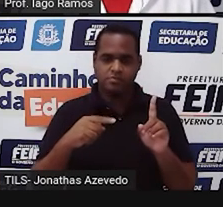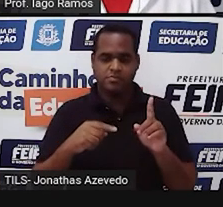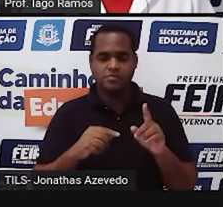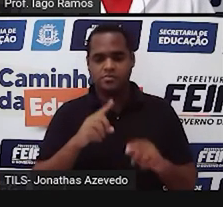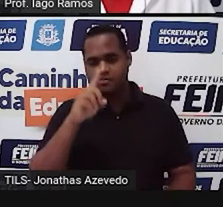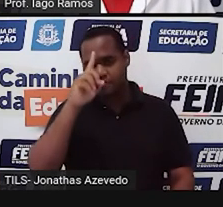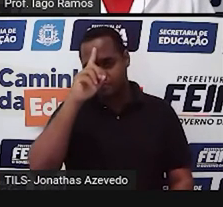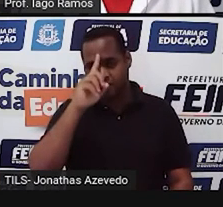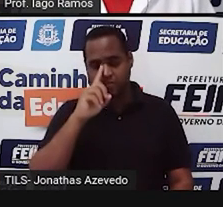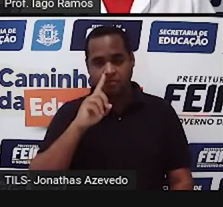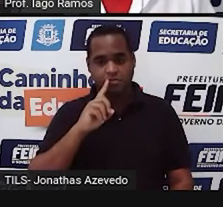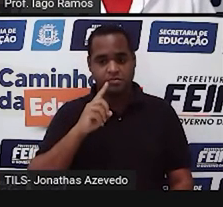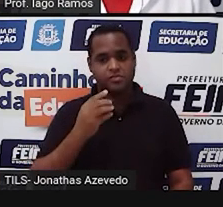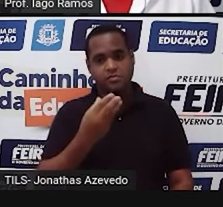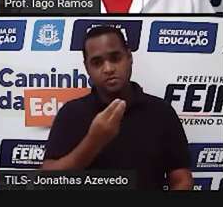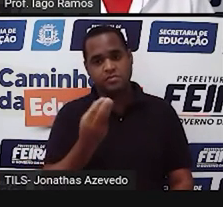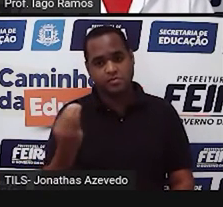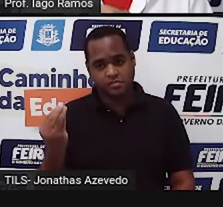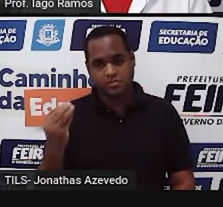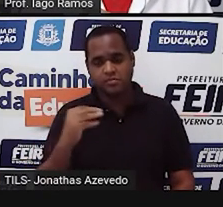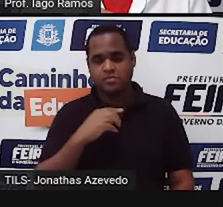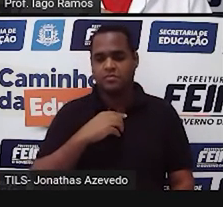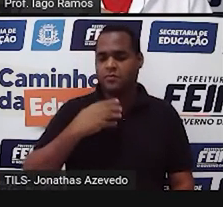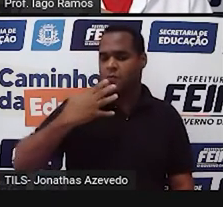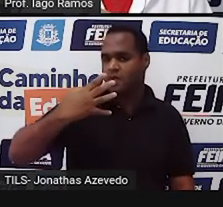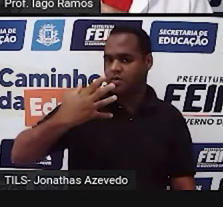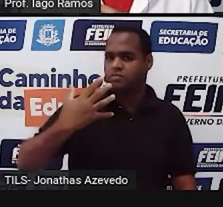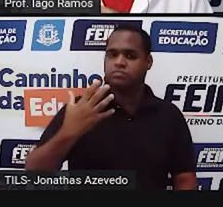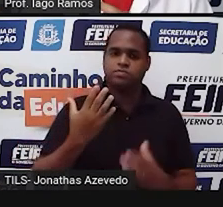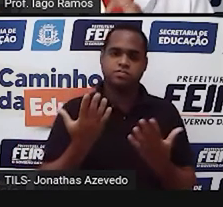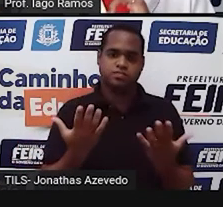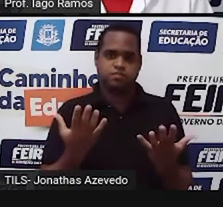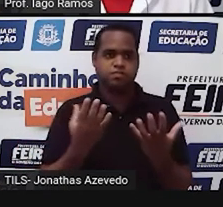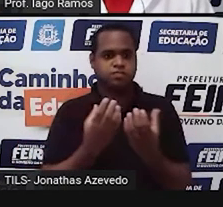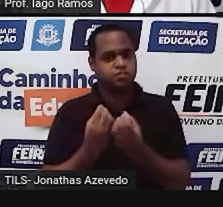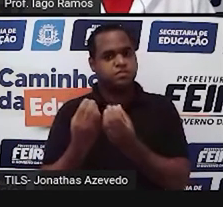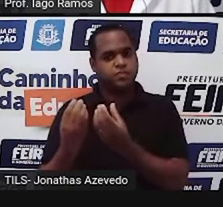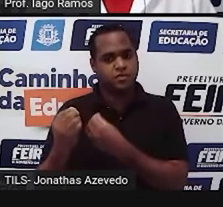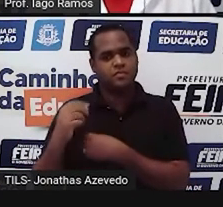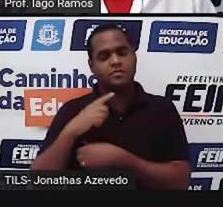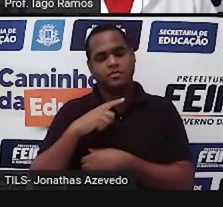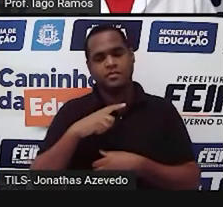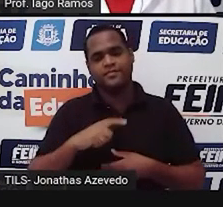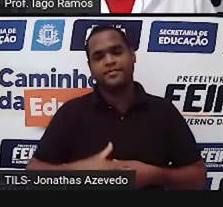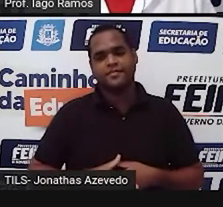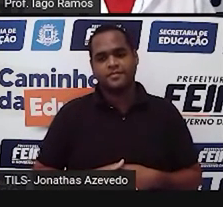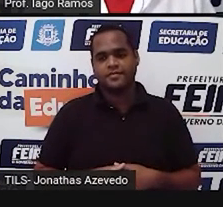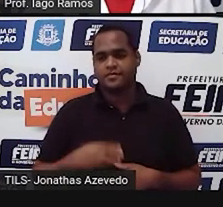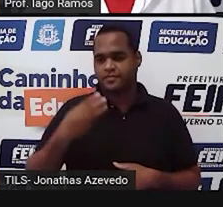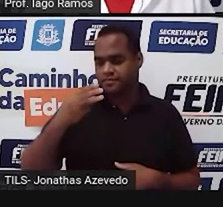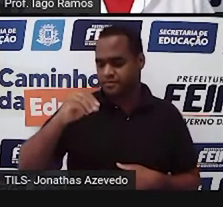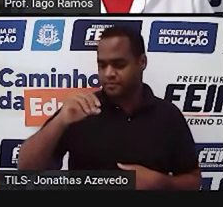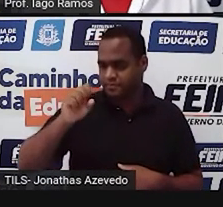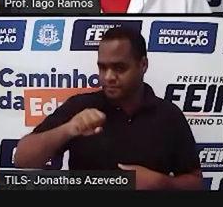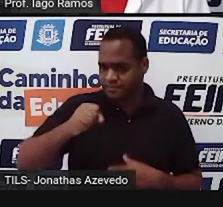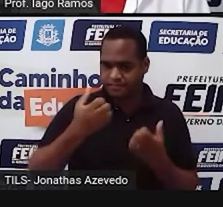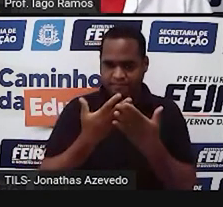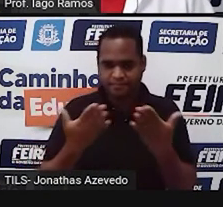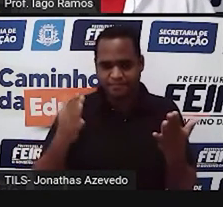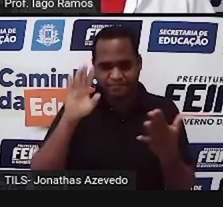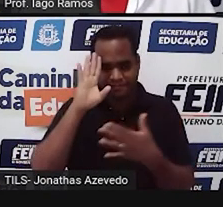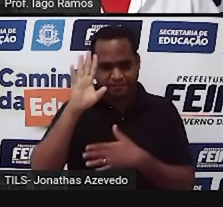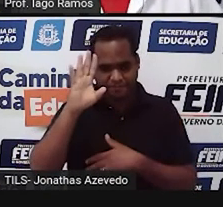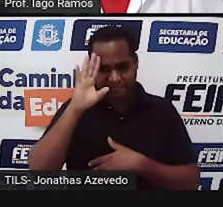número três em amarelo para a maioria das coisas ou número 4 e verde bastante coisa 30 segundos para você